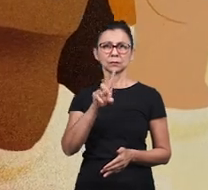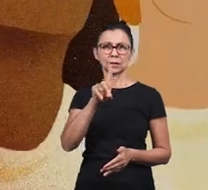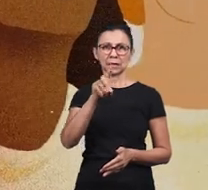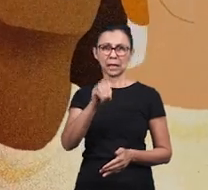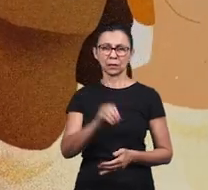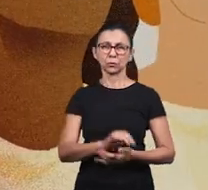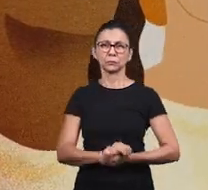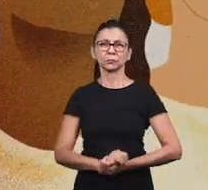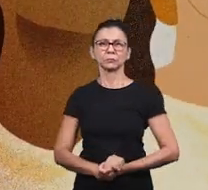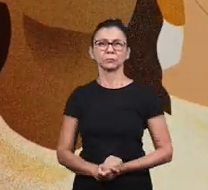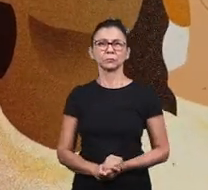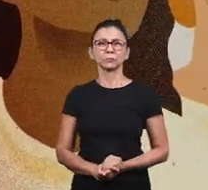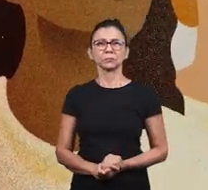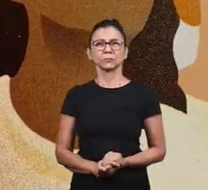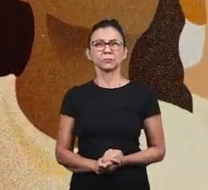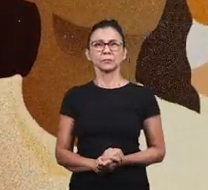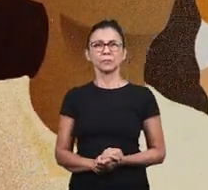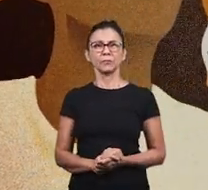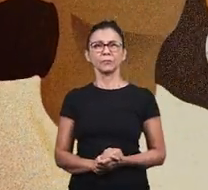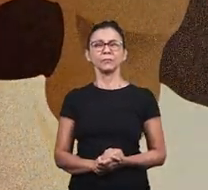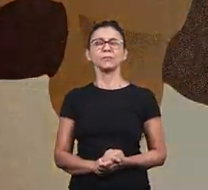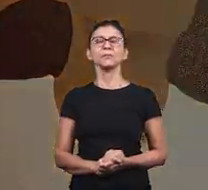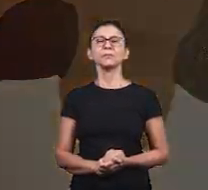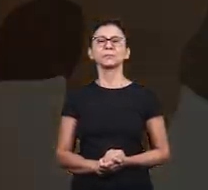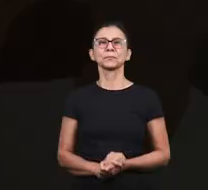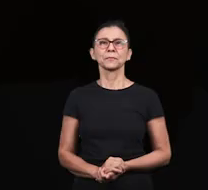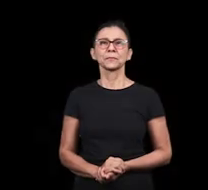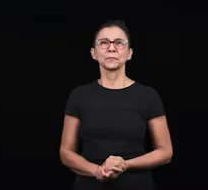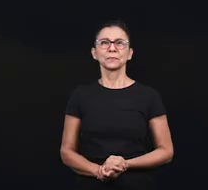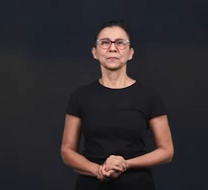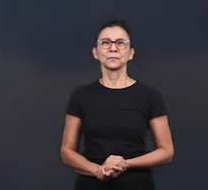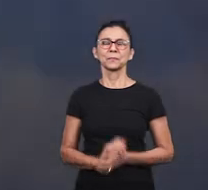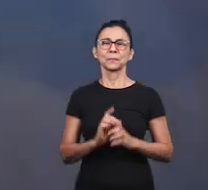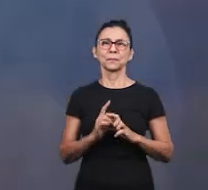Ricardo Petrovski.